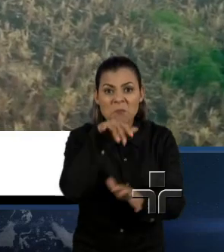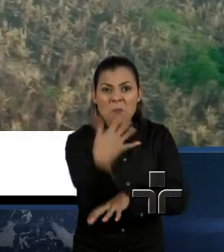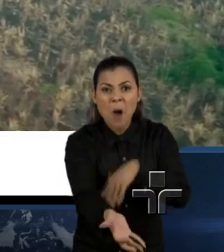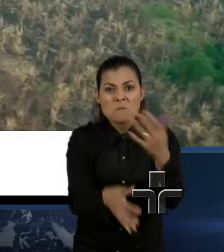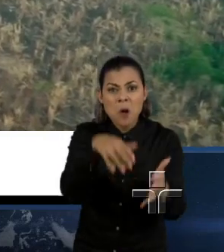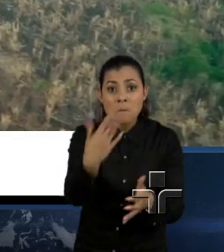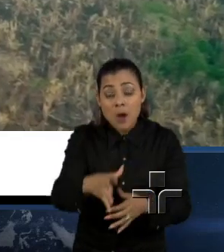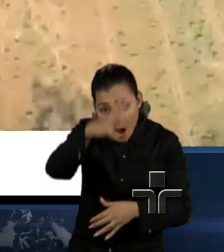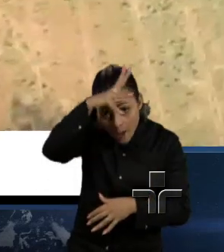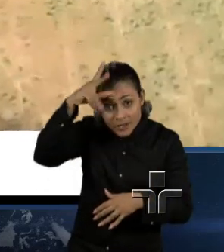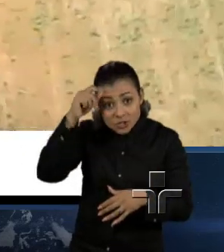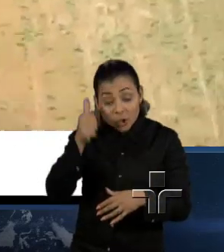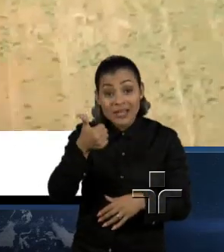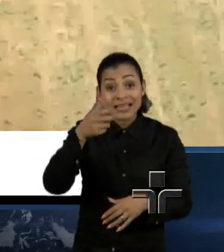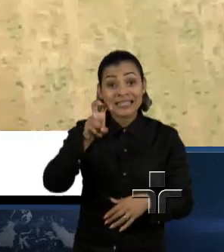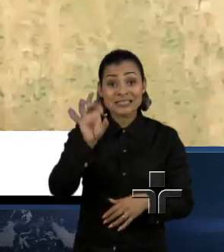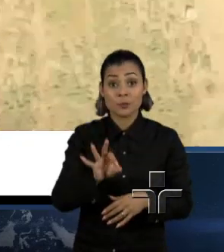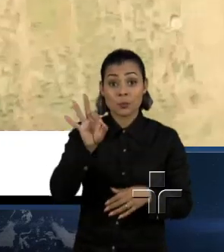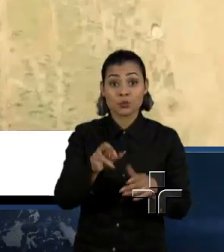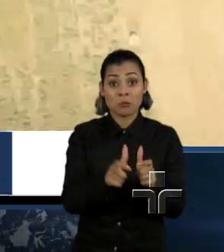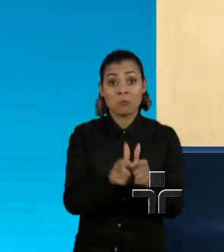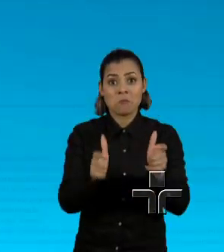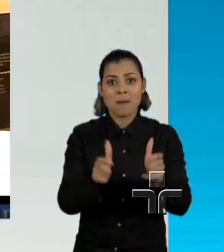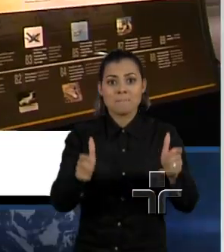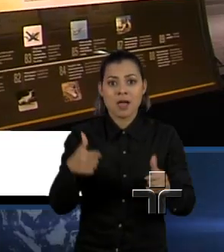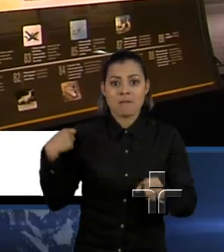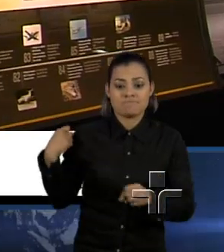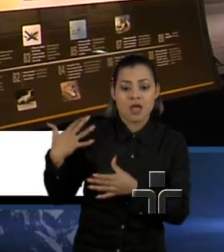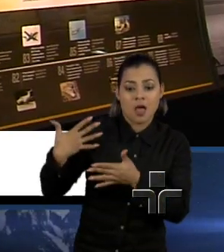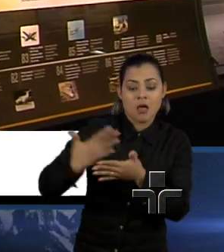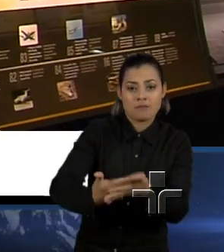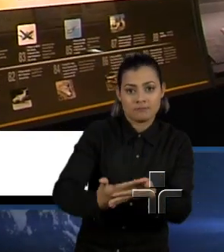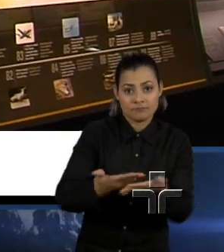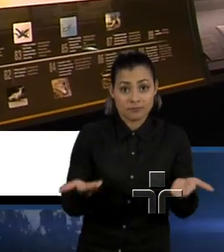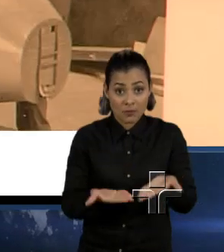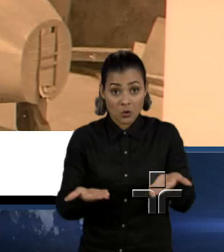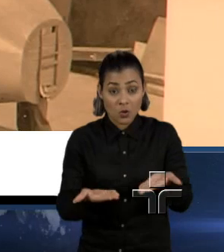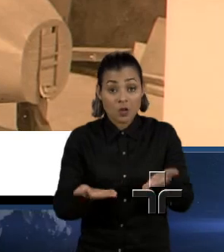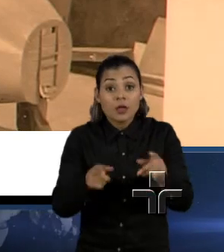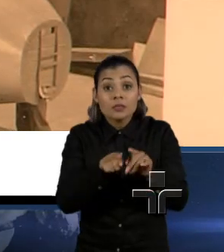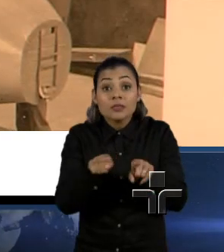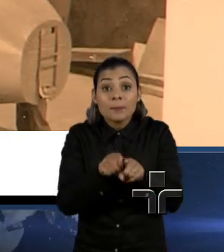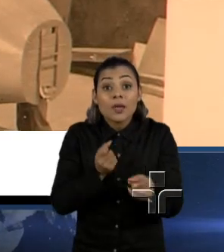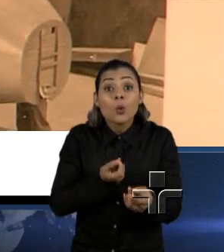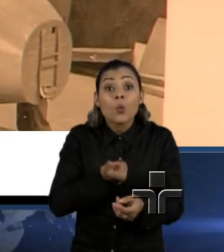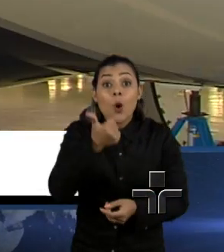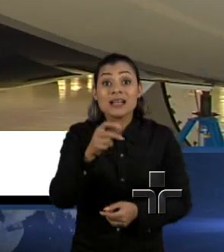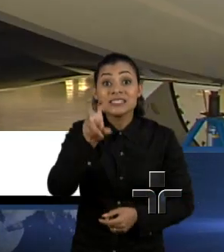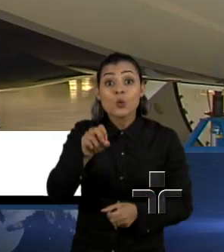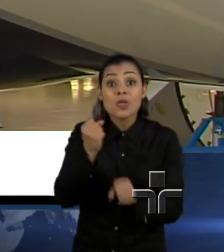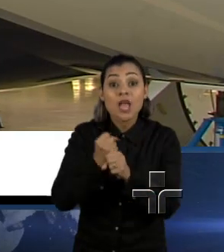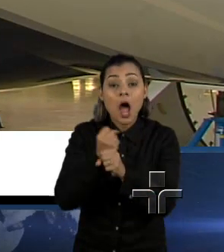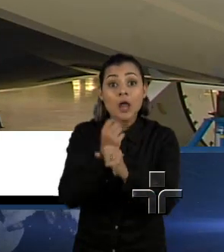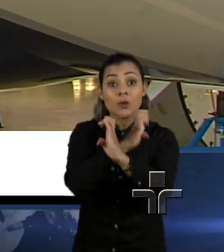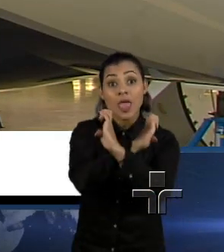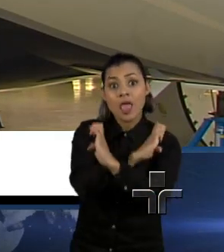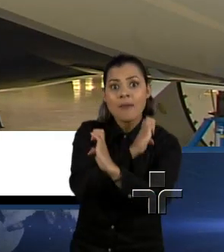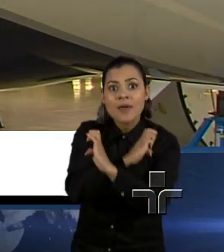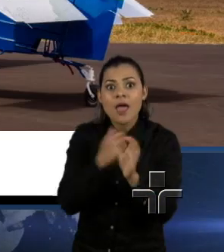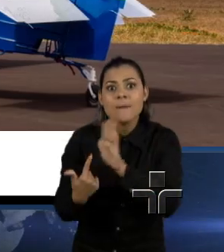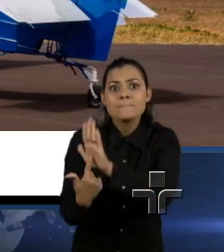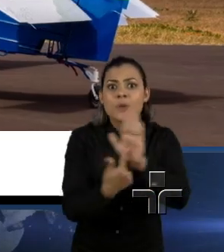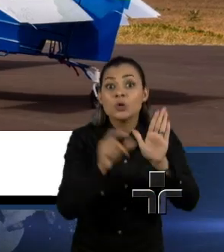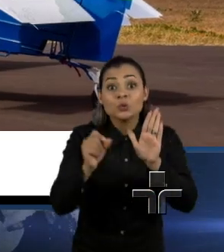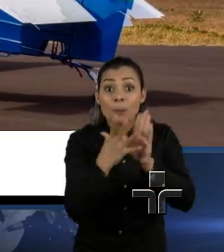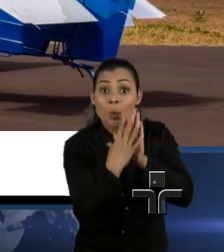Amazônia avançou 15% no último ano. Às vésperas de completar 50 anos, a Embraer mostra